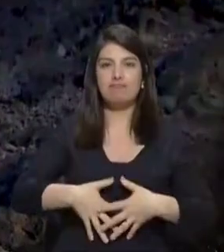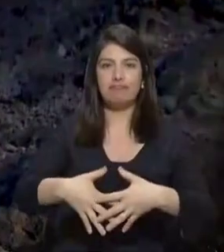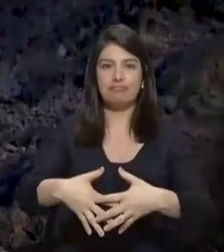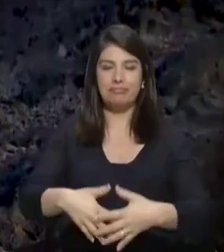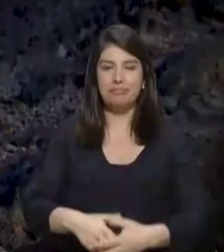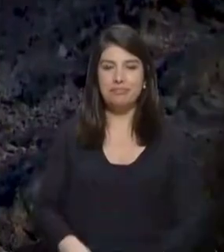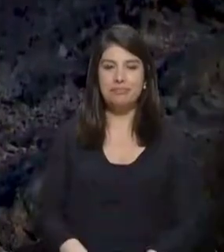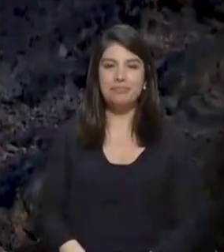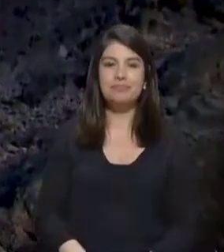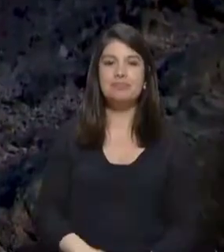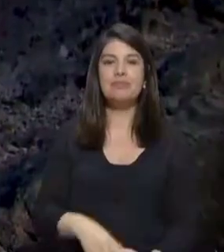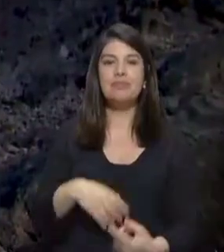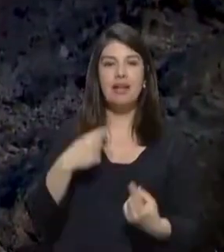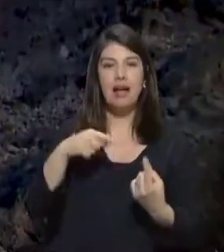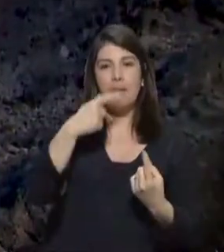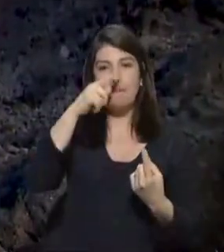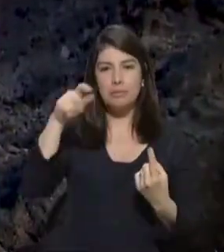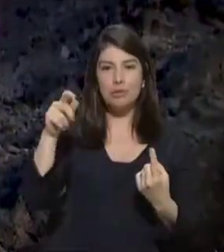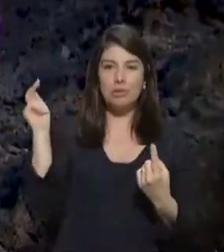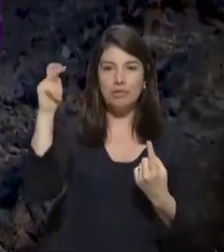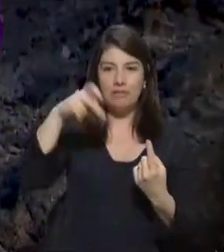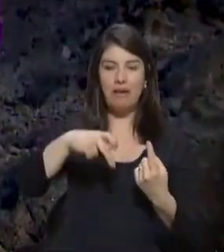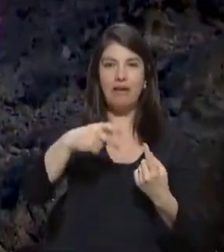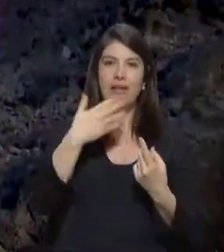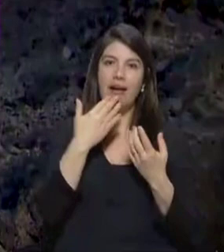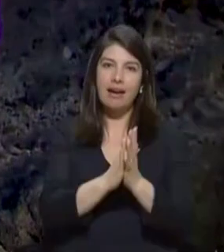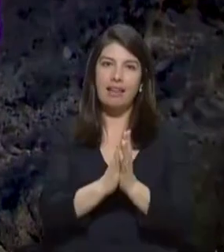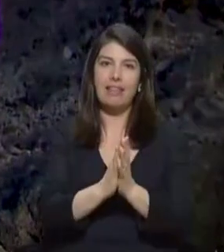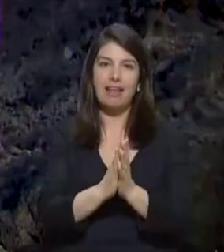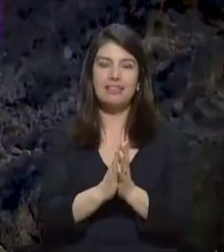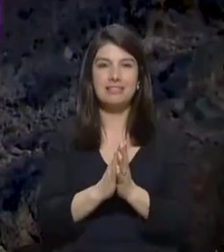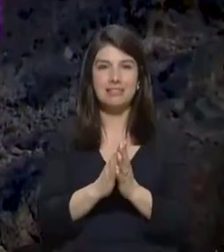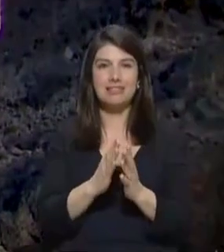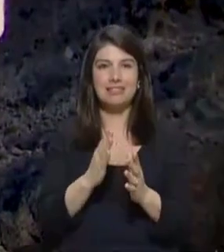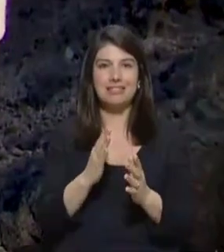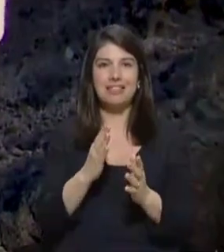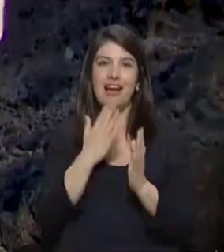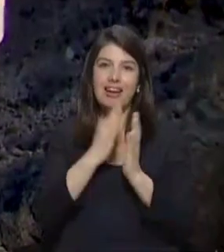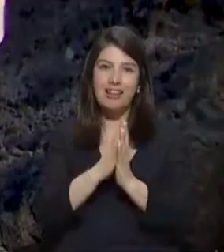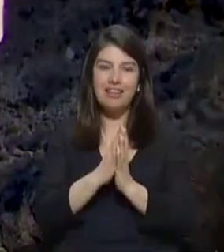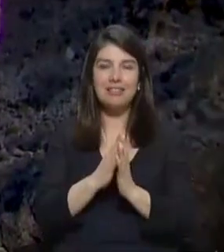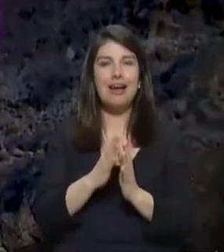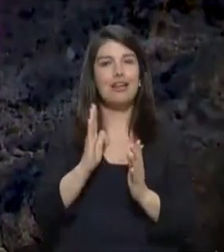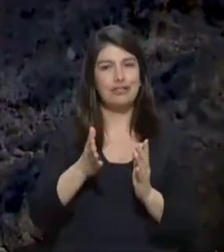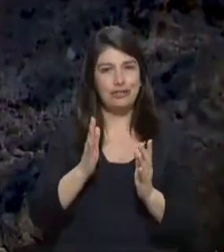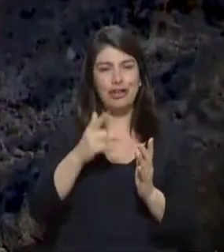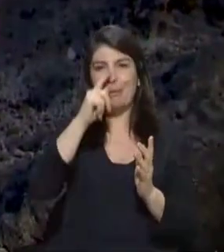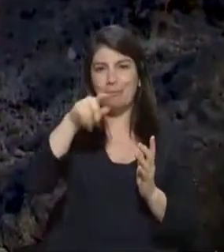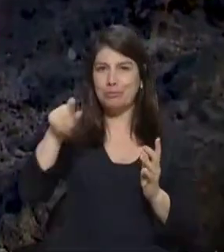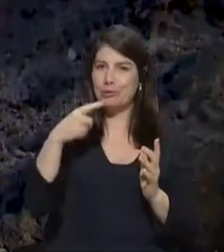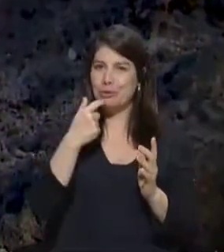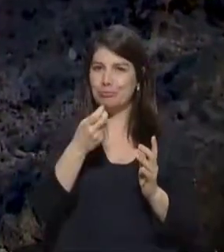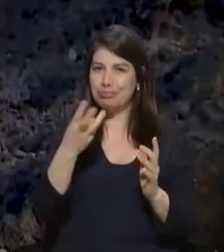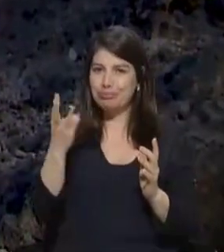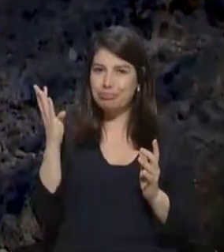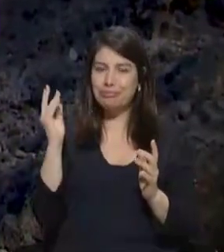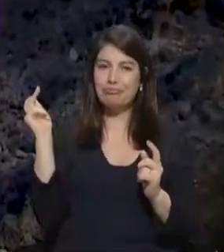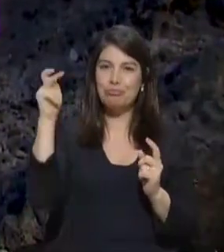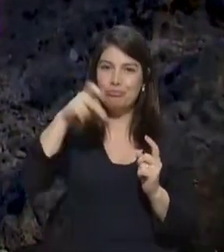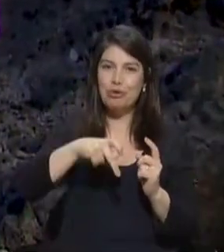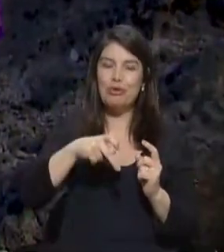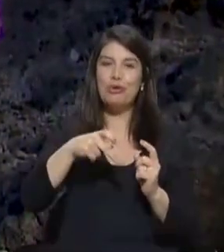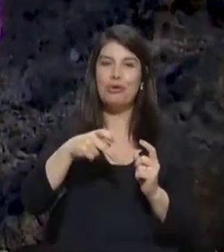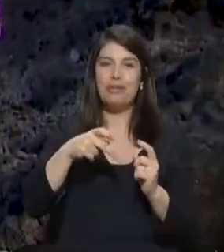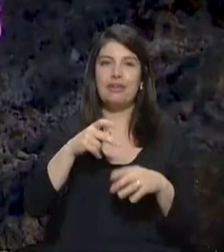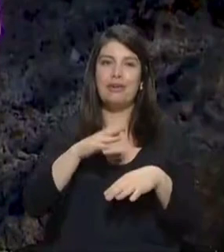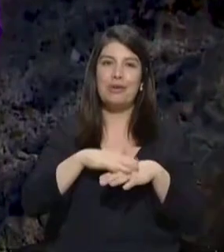cá pessoas agradecer? Porque acreditaram, a fé tem destas coisas. Já aconteceu, agradecer. Há várias pessoas que já fomos recebendo aqui que